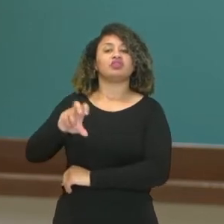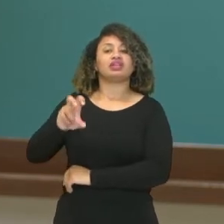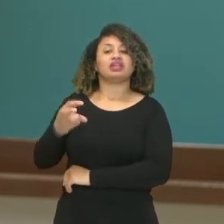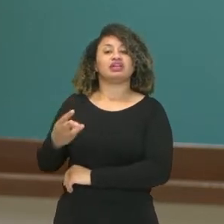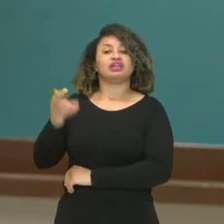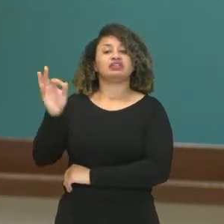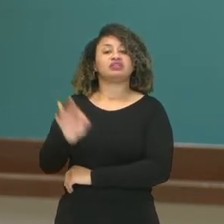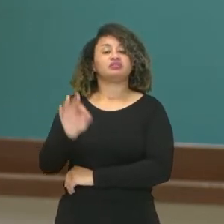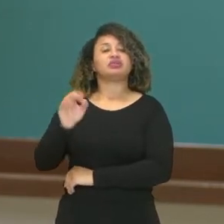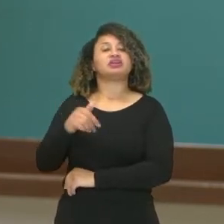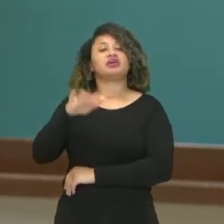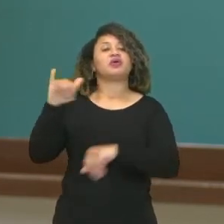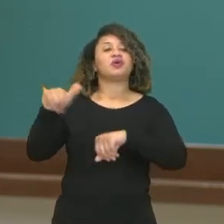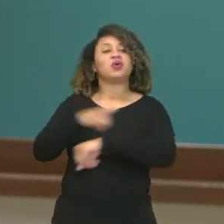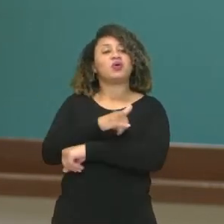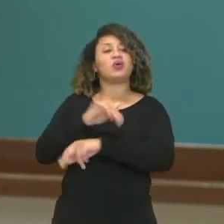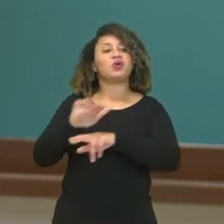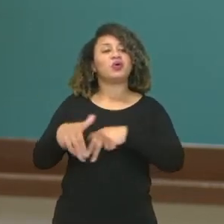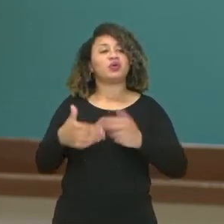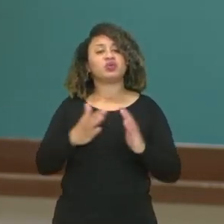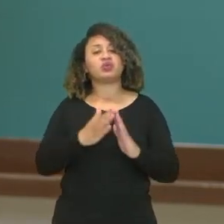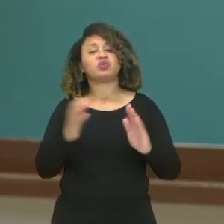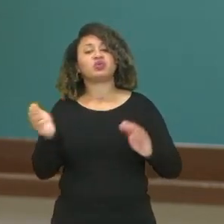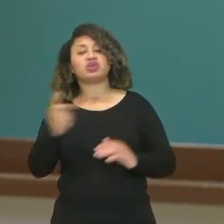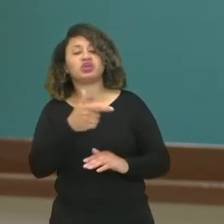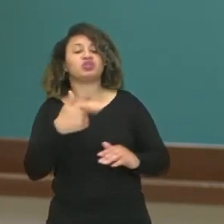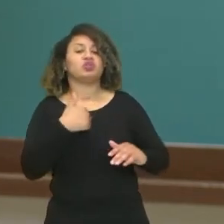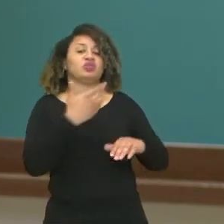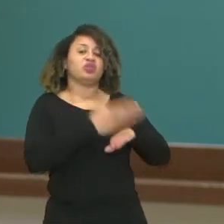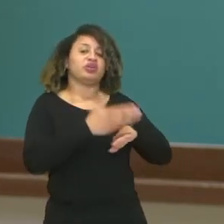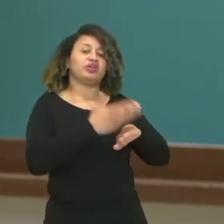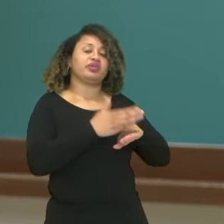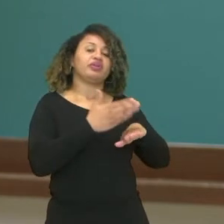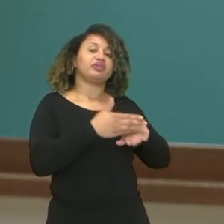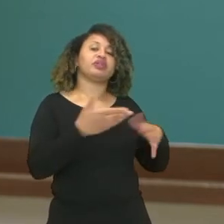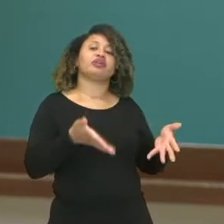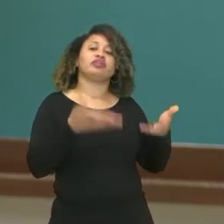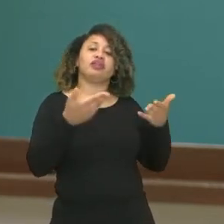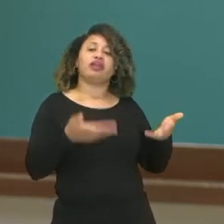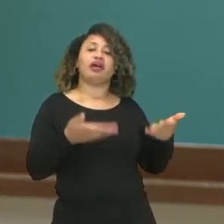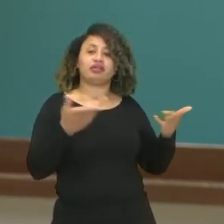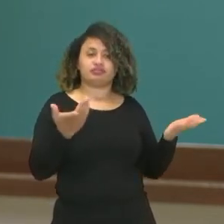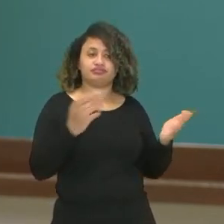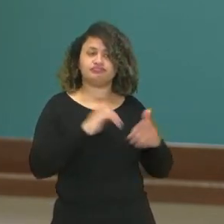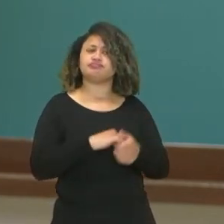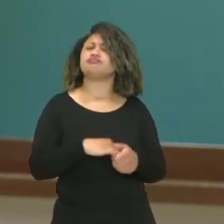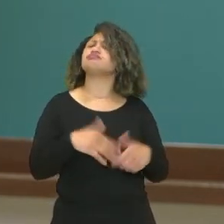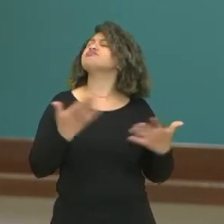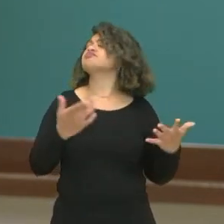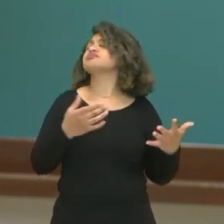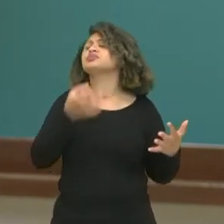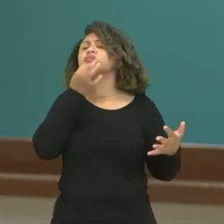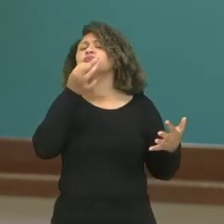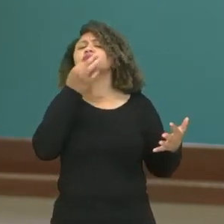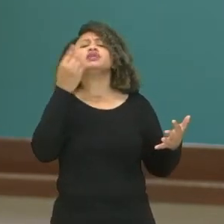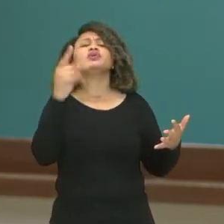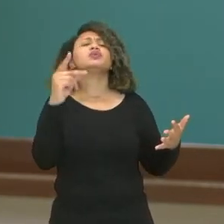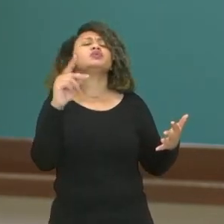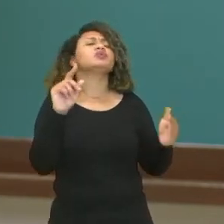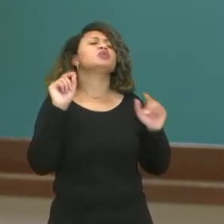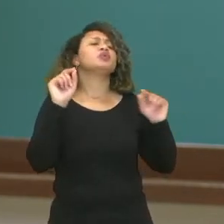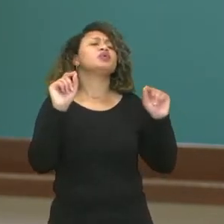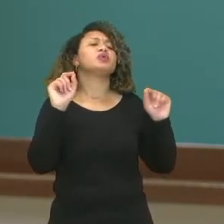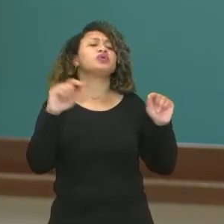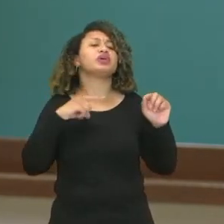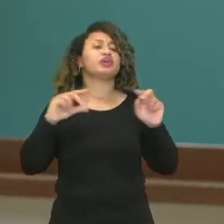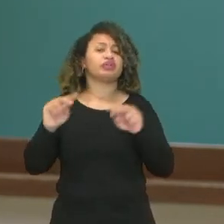mais gordura por minuto que um exercício moderado. Então, discutam o que vocês acham dessa reportagem aqui, que saiu